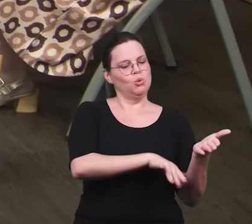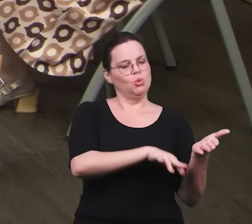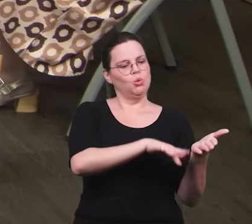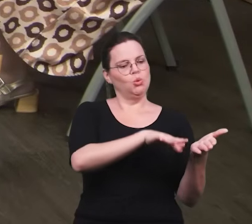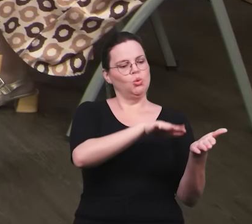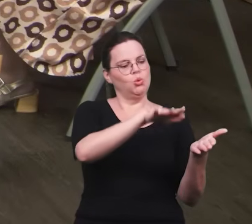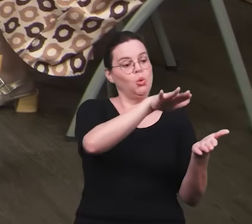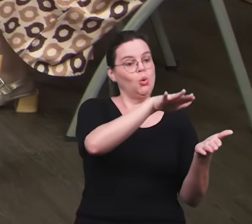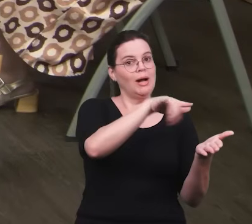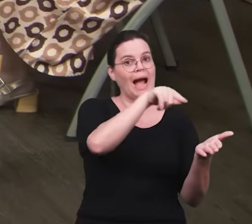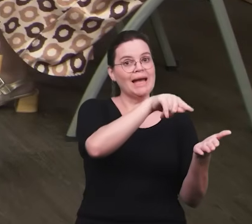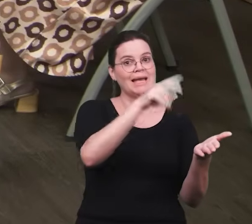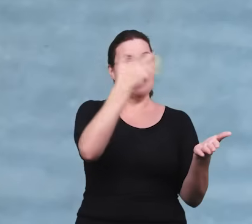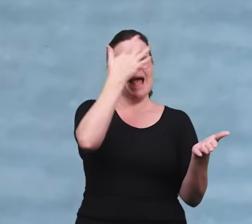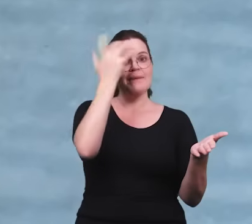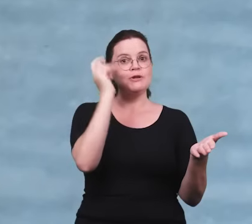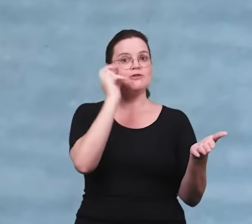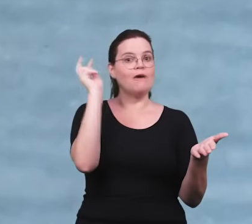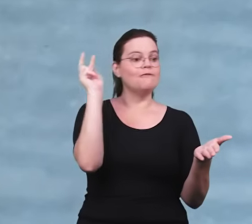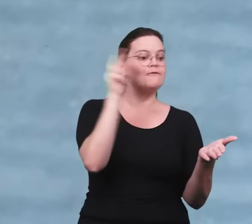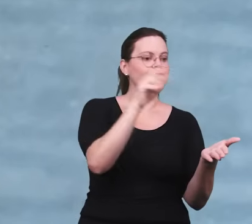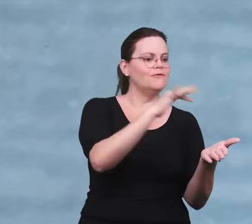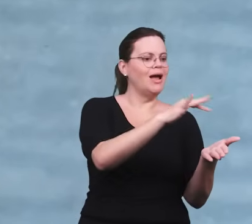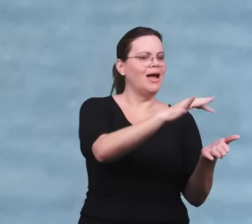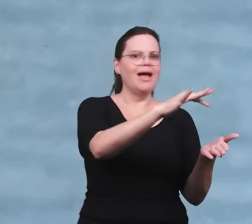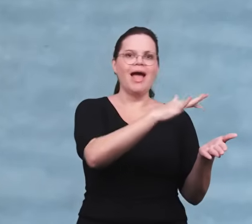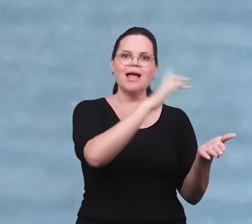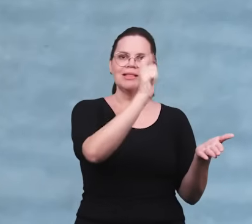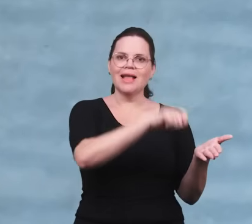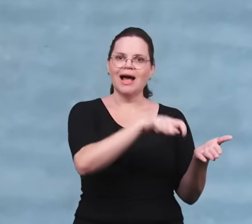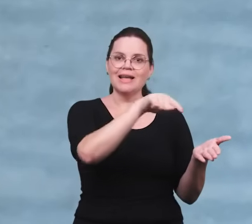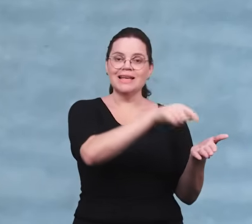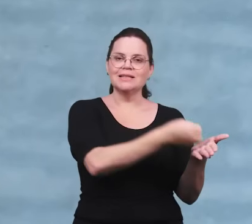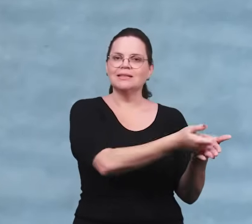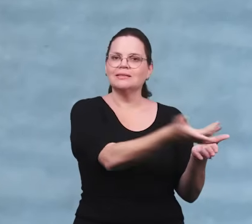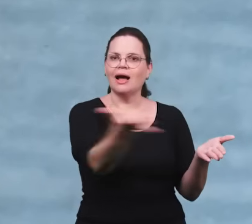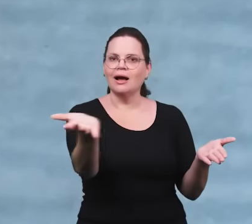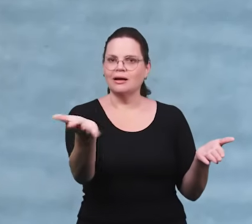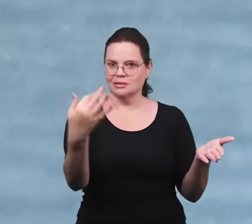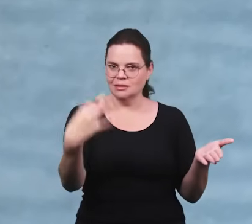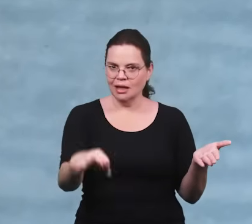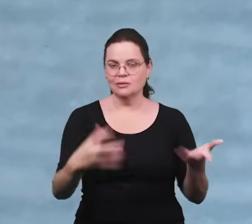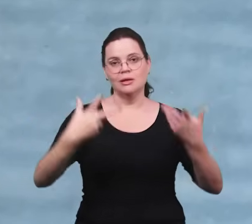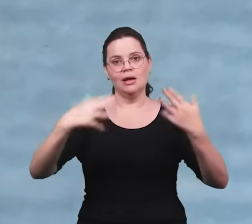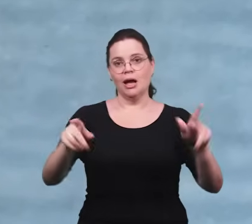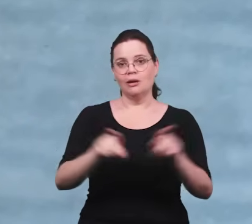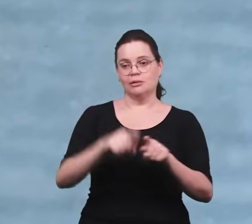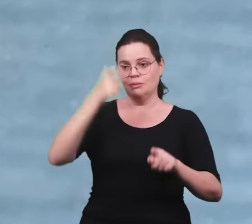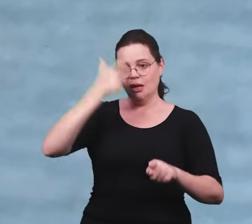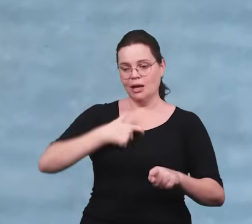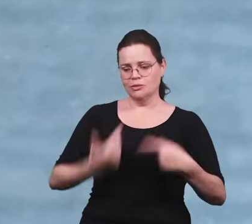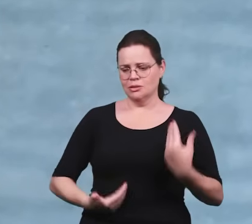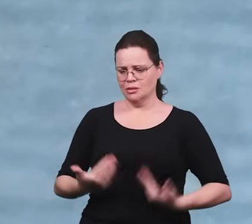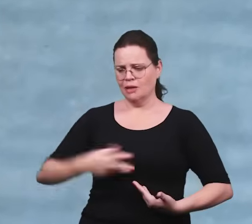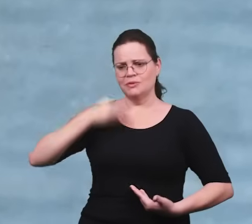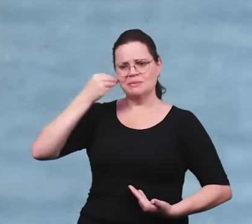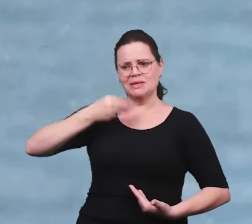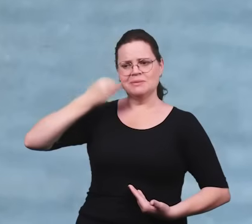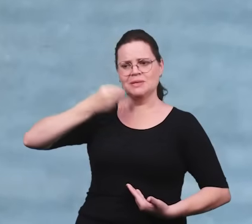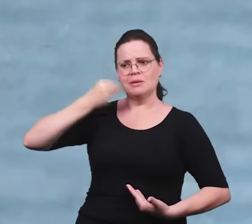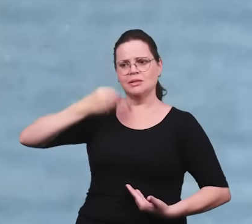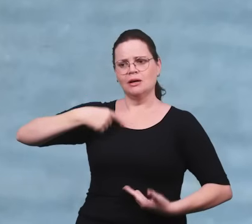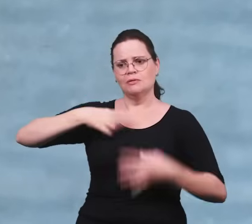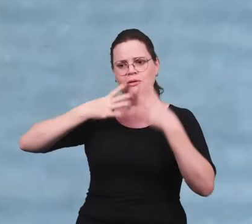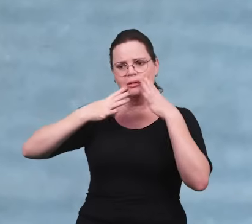que dar. Você tem, né? Jesus multiplicou os pães, deu aos discípulos, os discípulos à multidão. Né? Então você